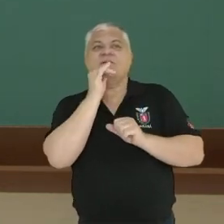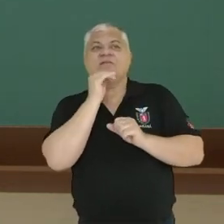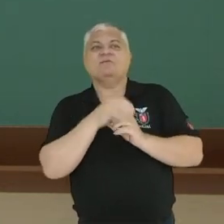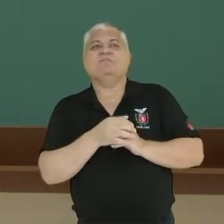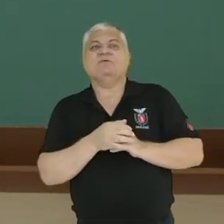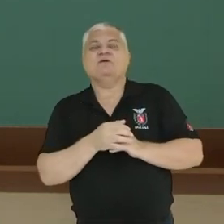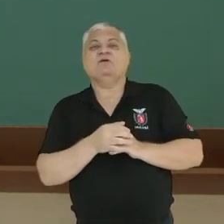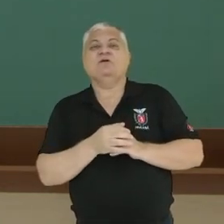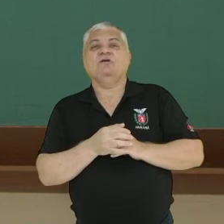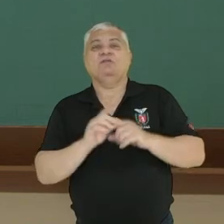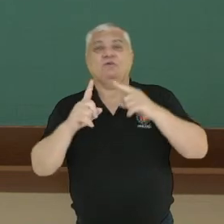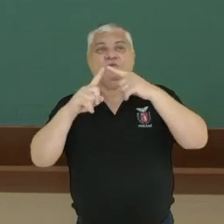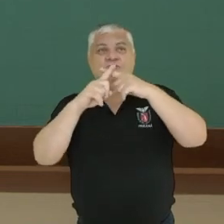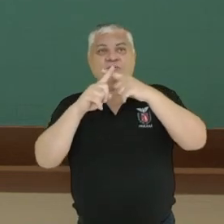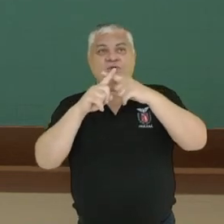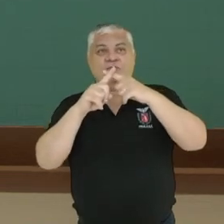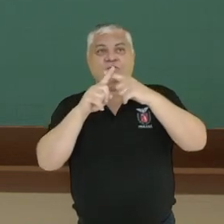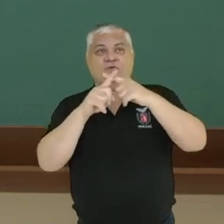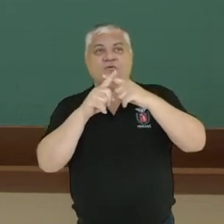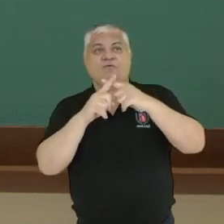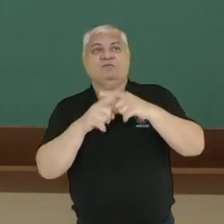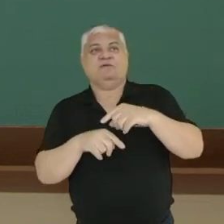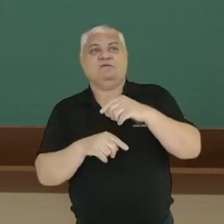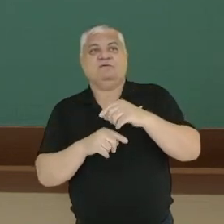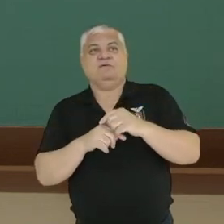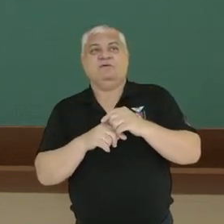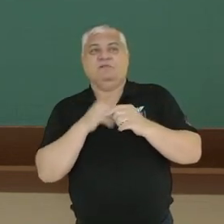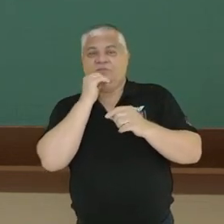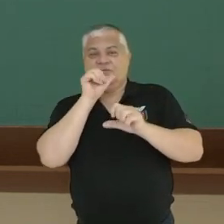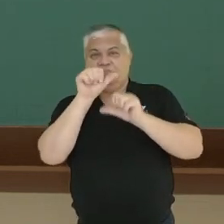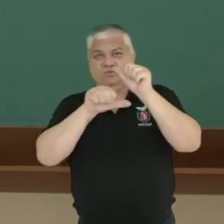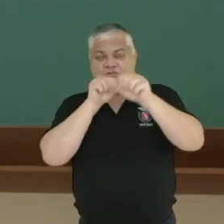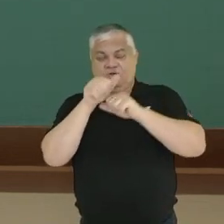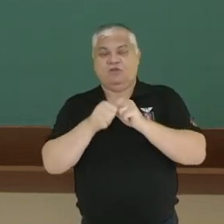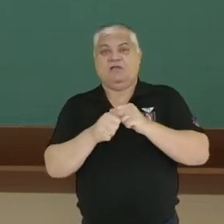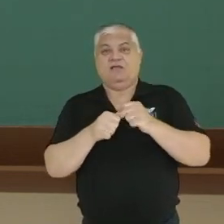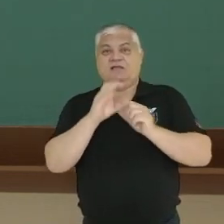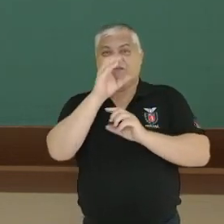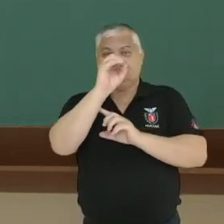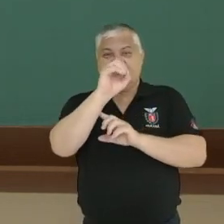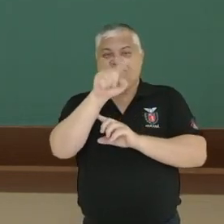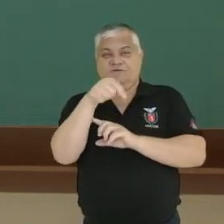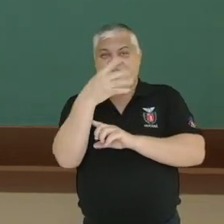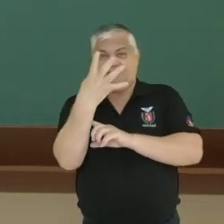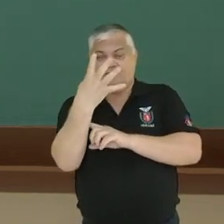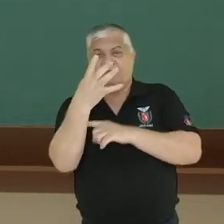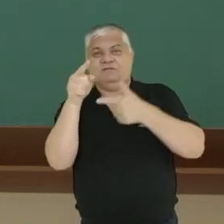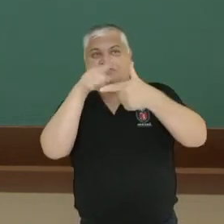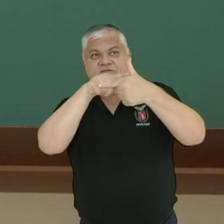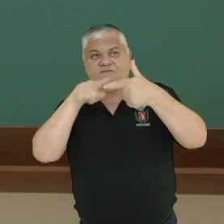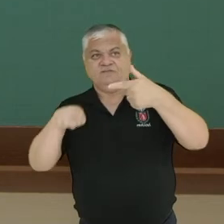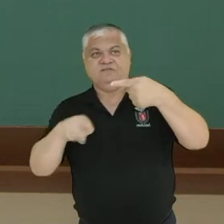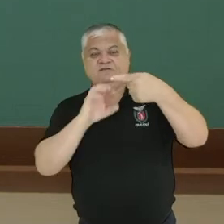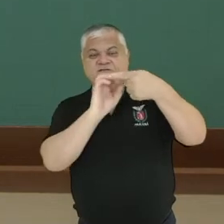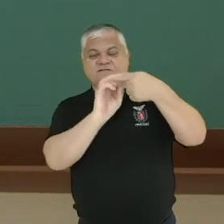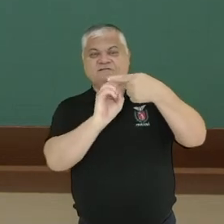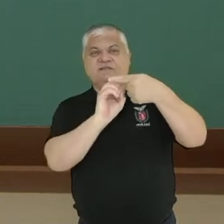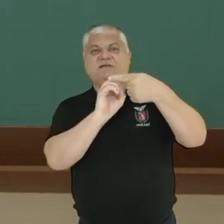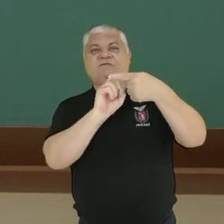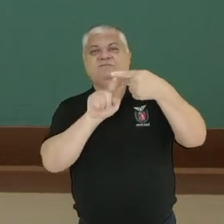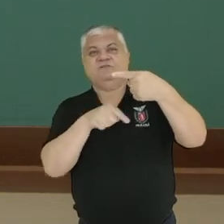log, multiplicando ambos os lados da equação. Então, ficou log de 0,4 e log